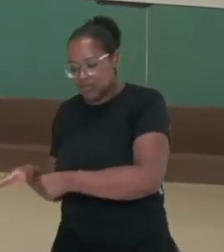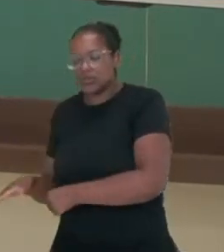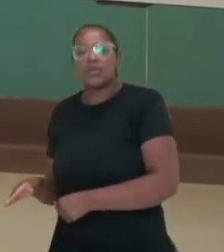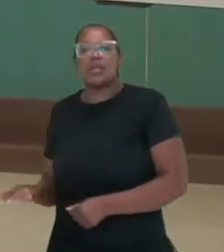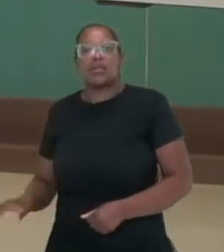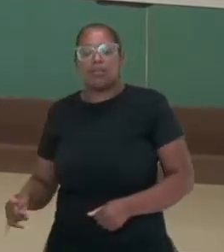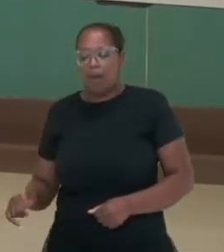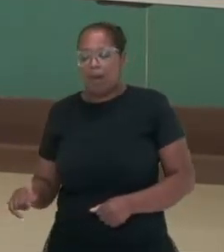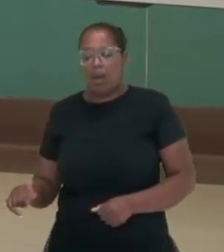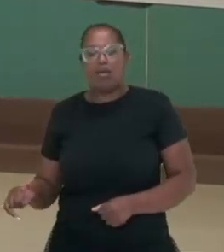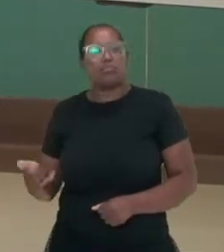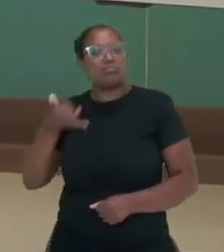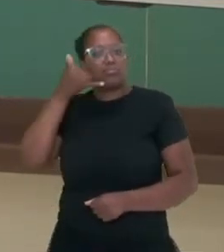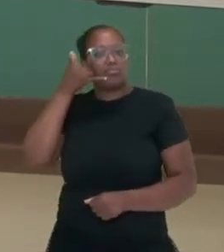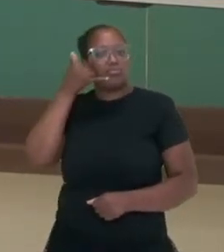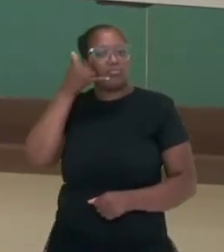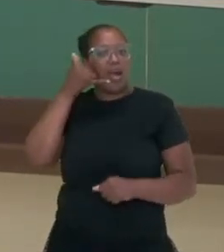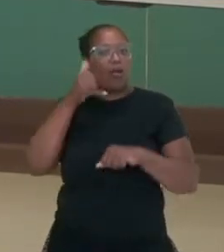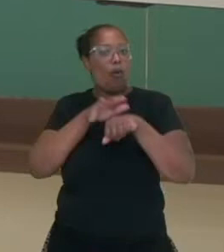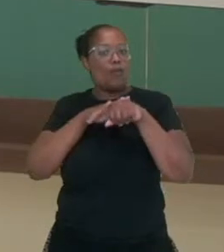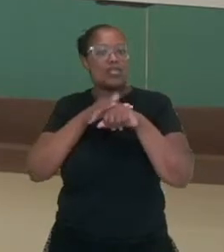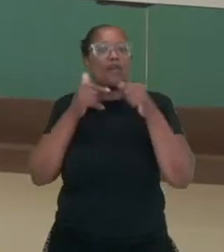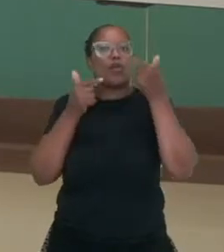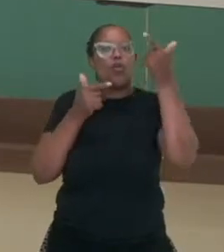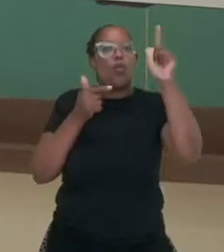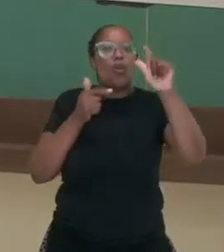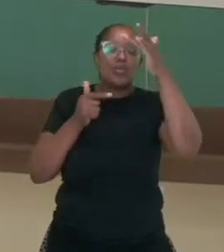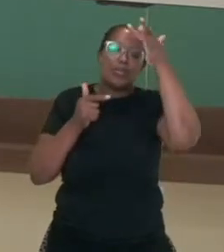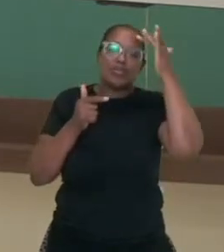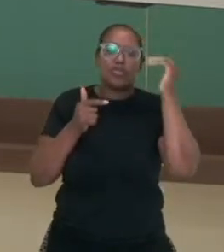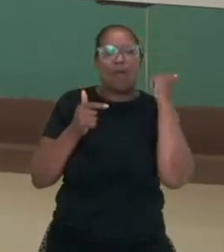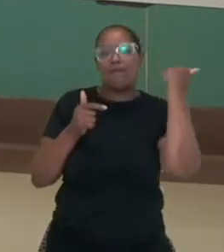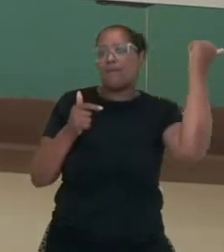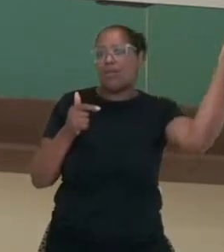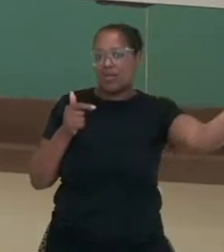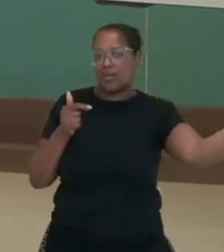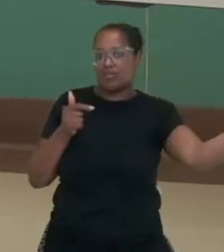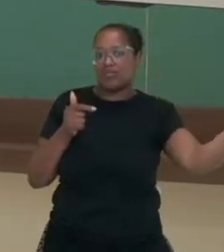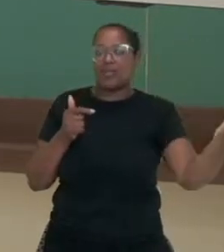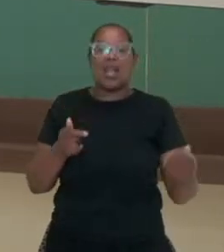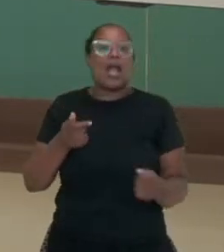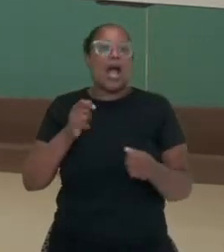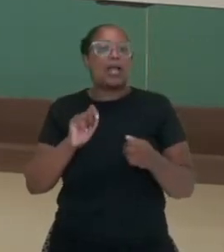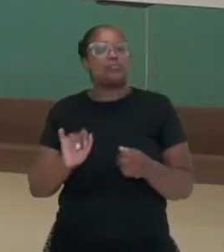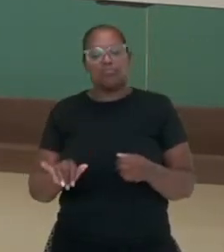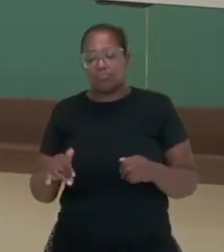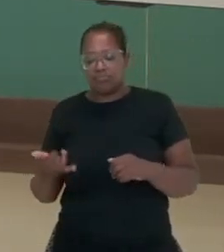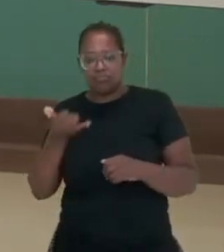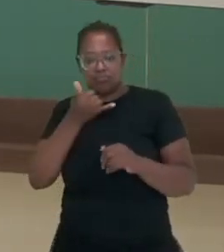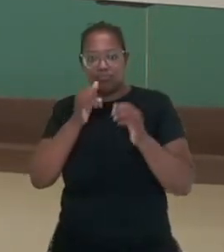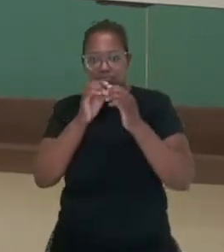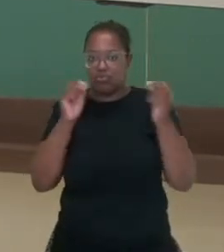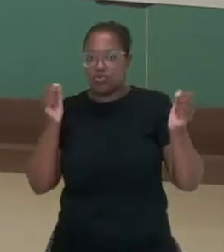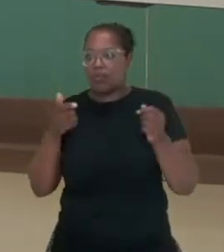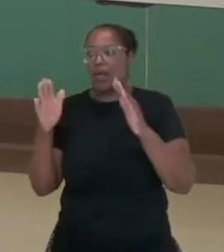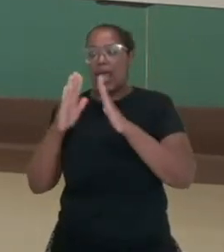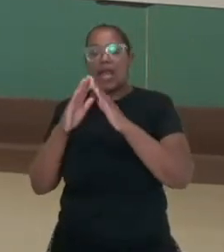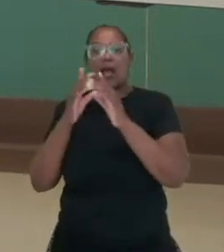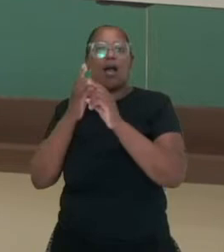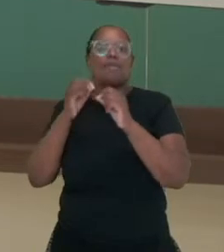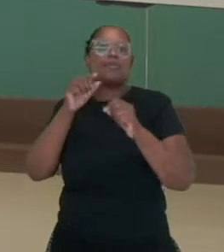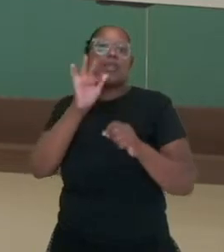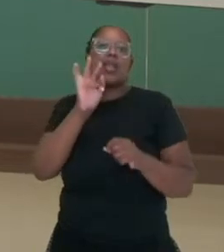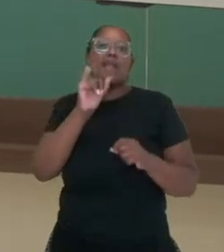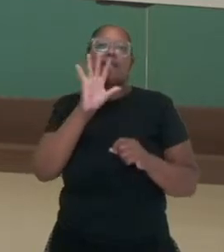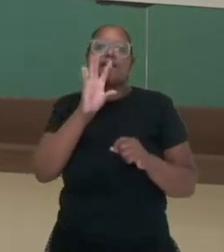pessoa através do telefone. Essa ligação era feita por cabo de uma unidade